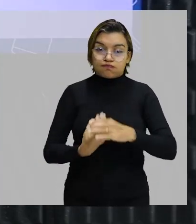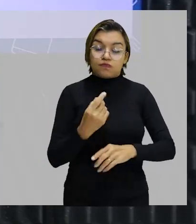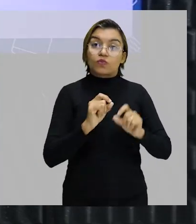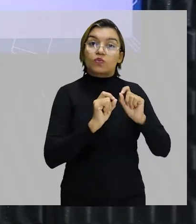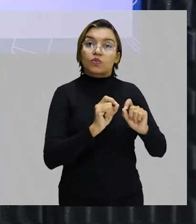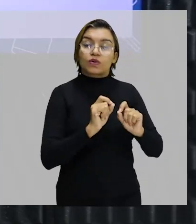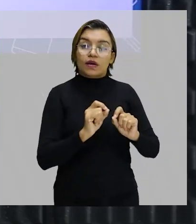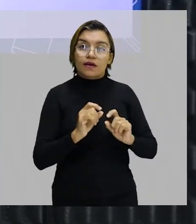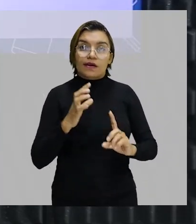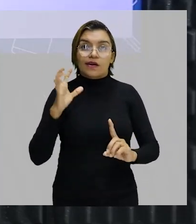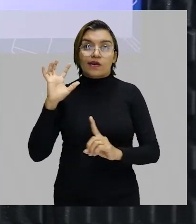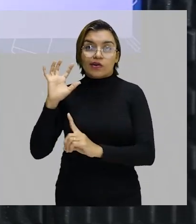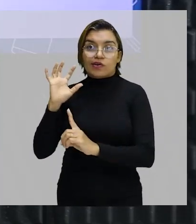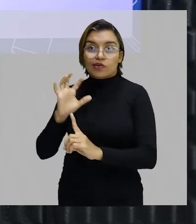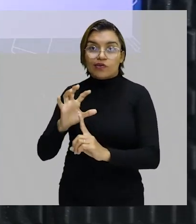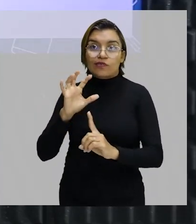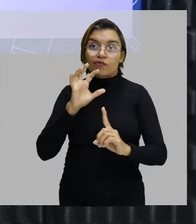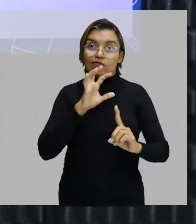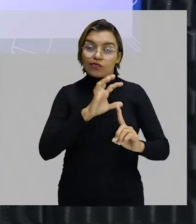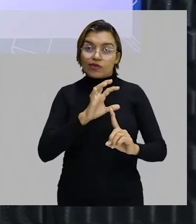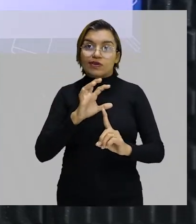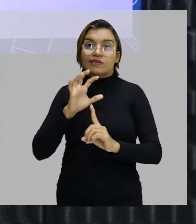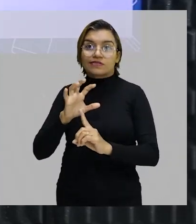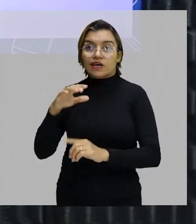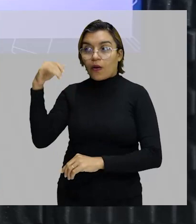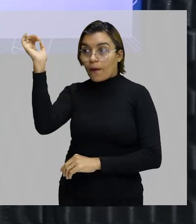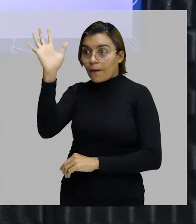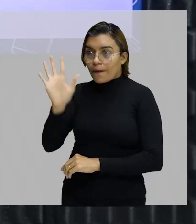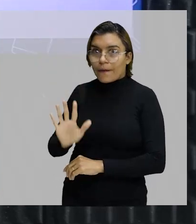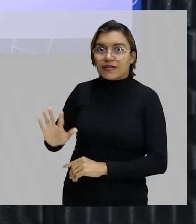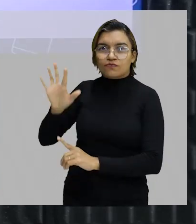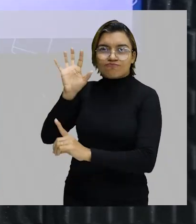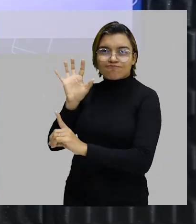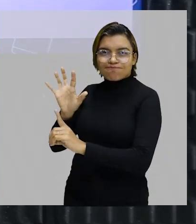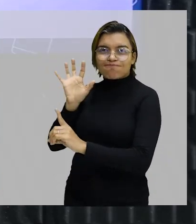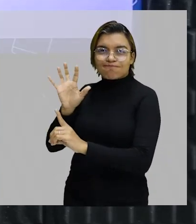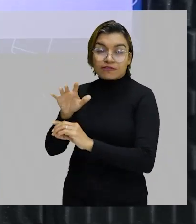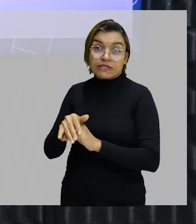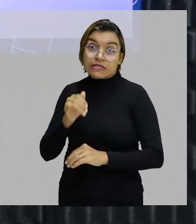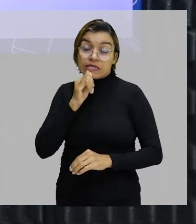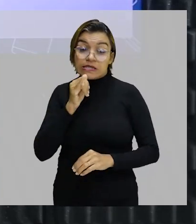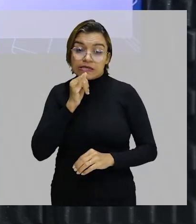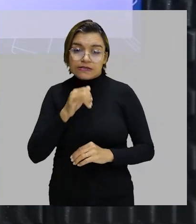aqui influenciam todo o território nacional. Então a gente vê principalmente aí